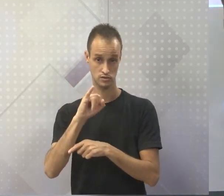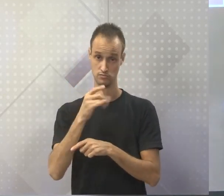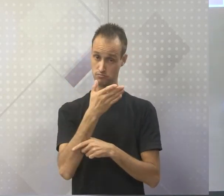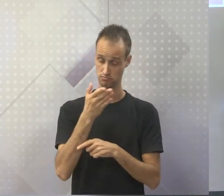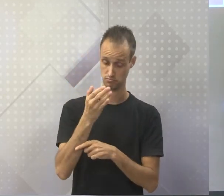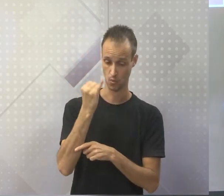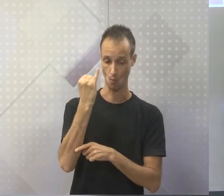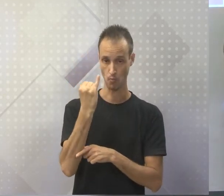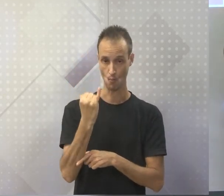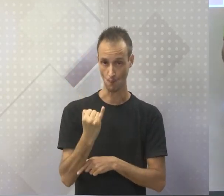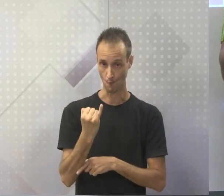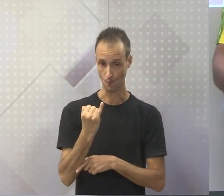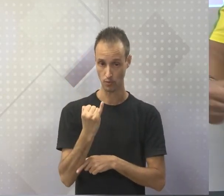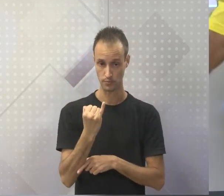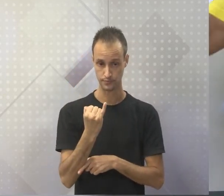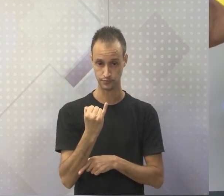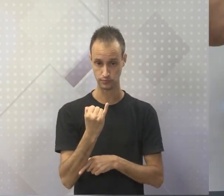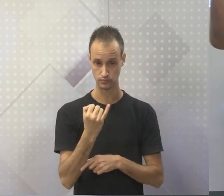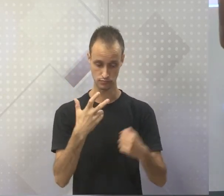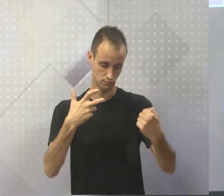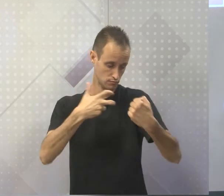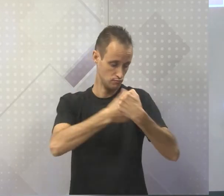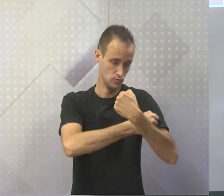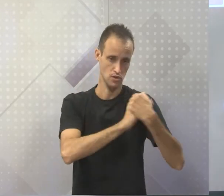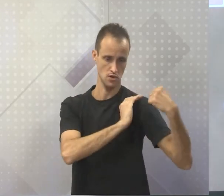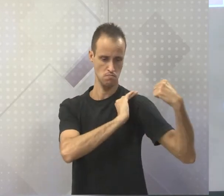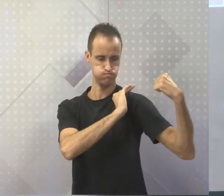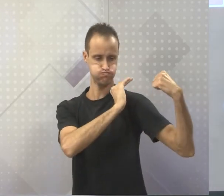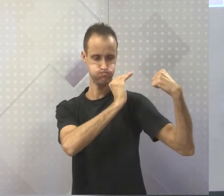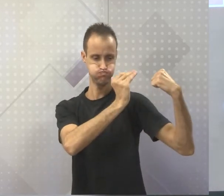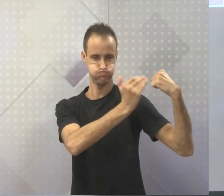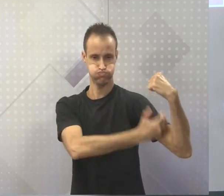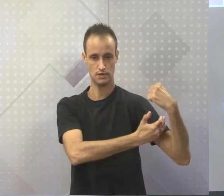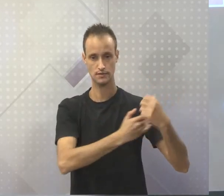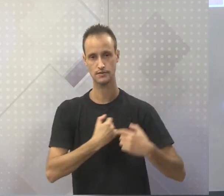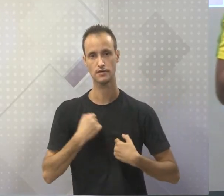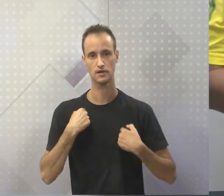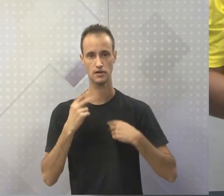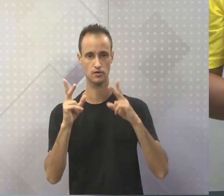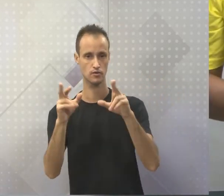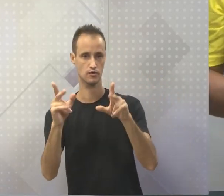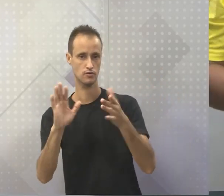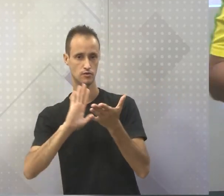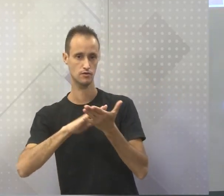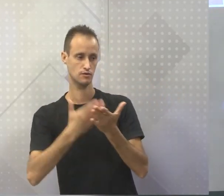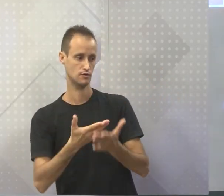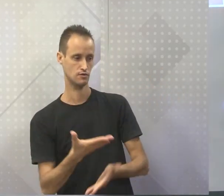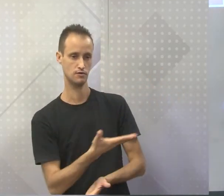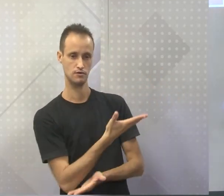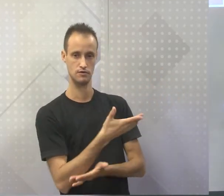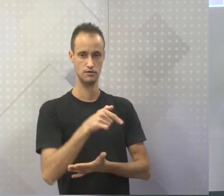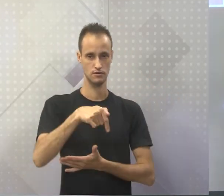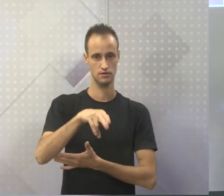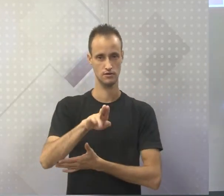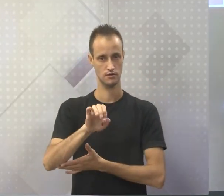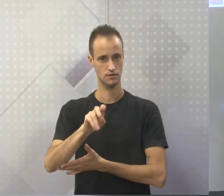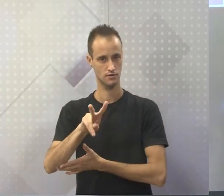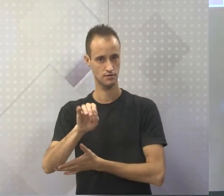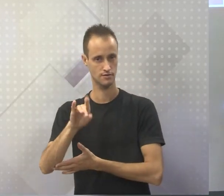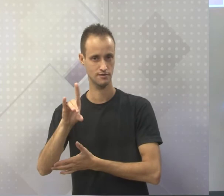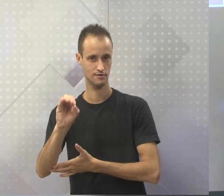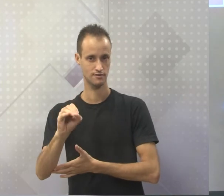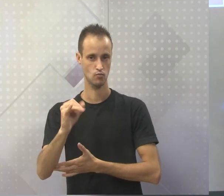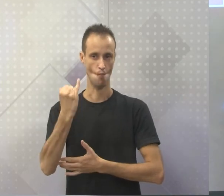maguinho e tomar testosterona, você fica um mala. Pronto. Eu era igual a Quevedo, assim, quando eu tinha a idade dele. Essa coisa